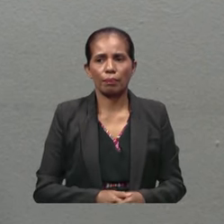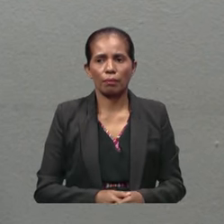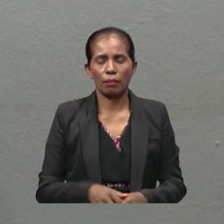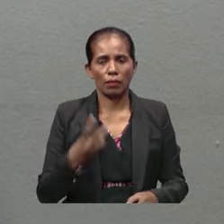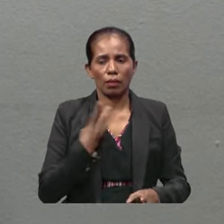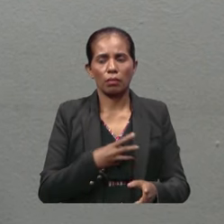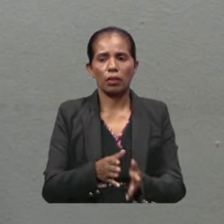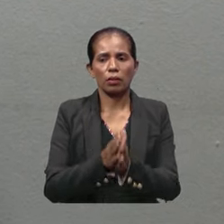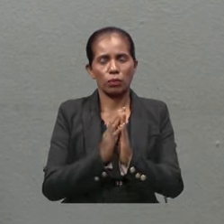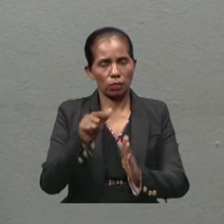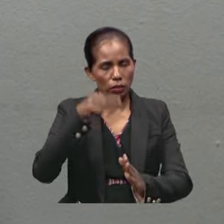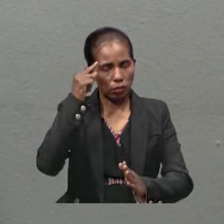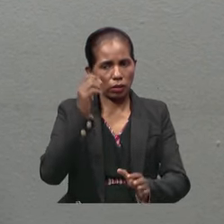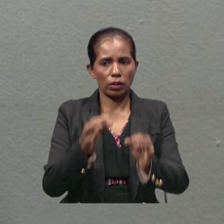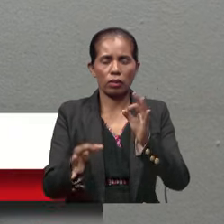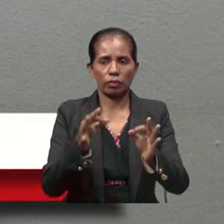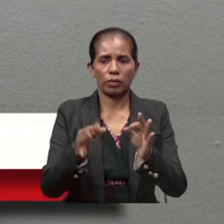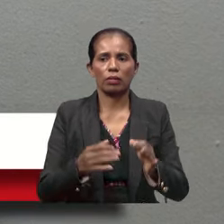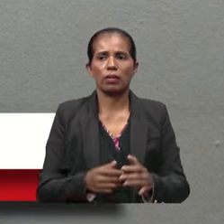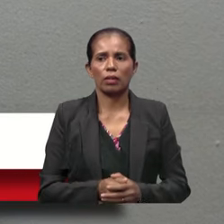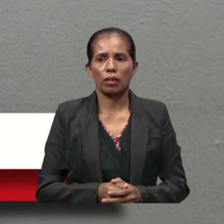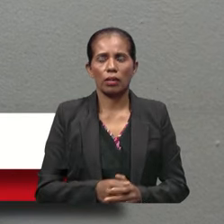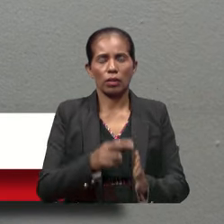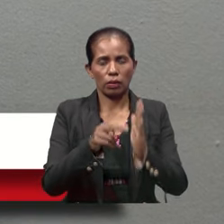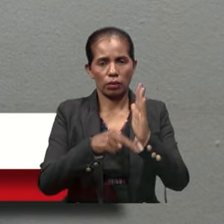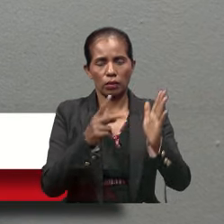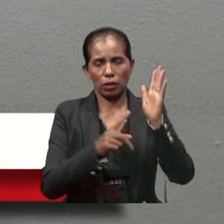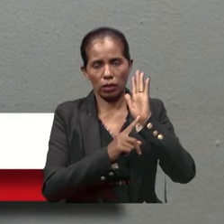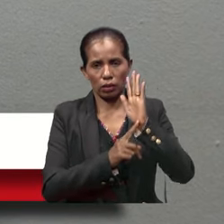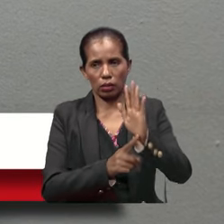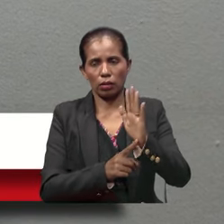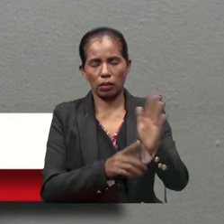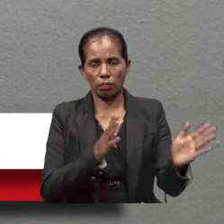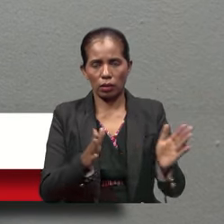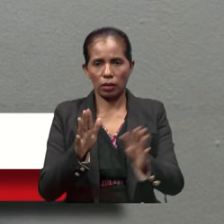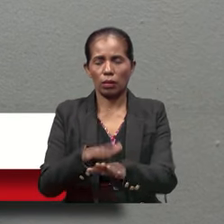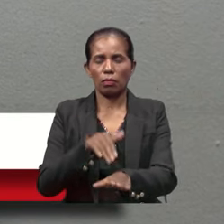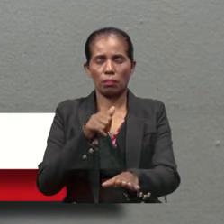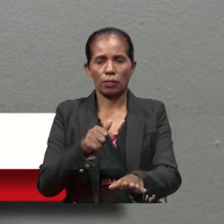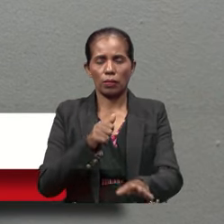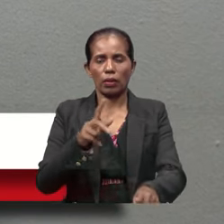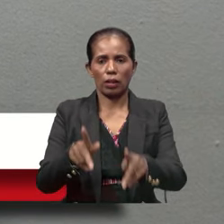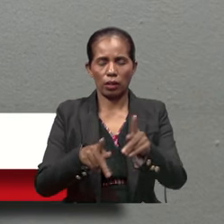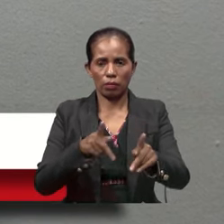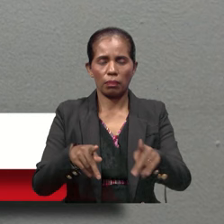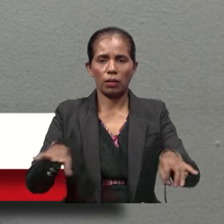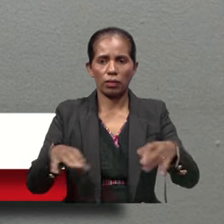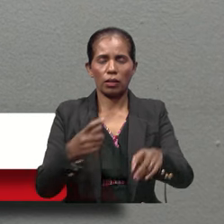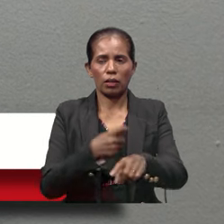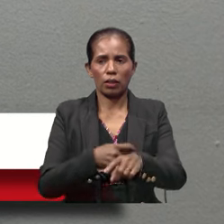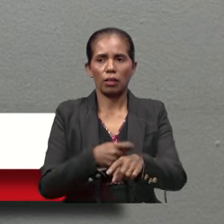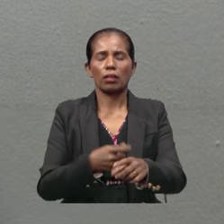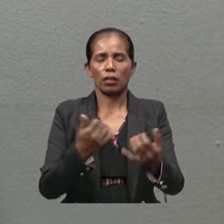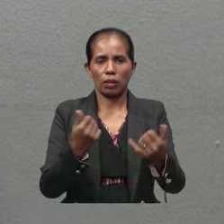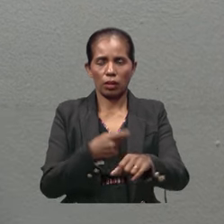mim, o seu governo, cara, que já agora já notícia não é mais coisa, eu já no processo de recrutamento, se já tem uma situação barra